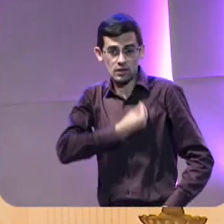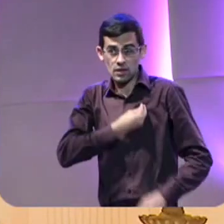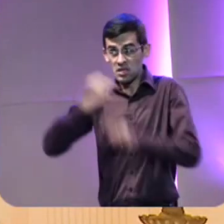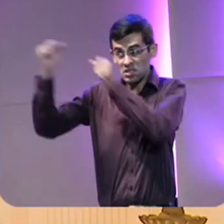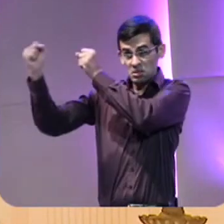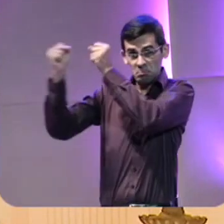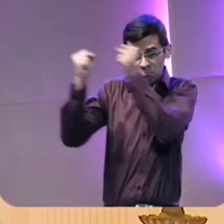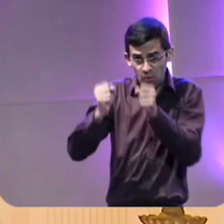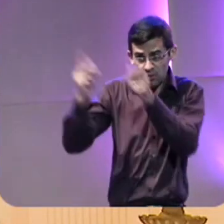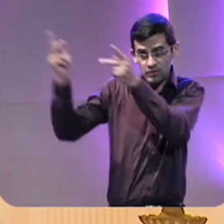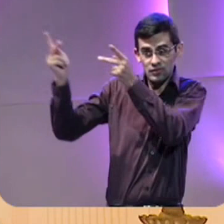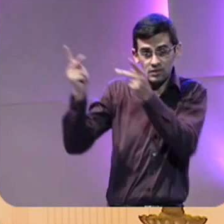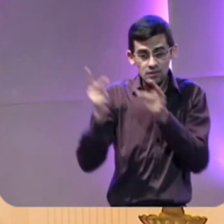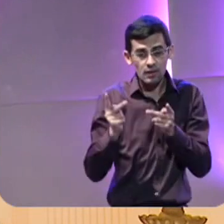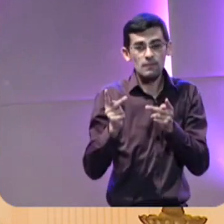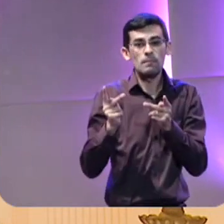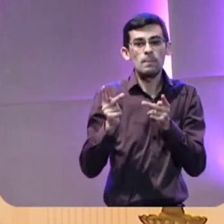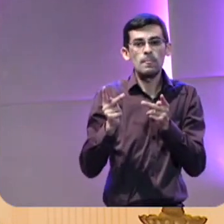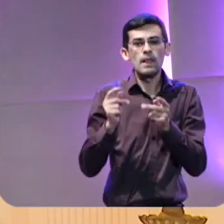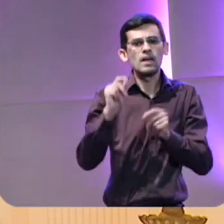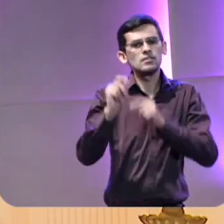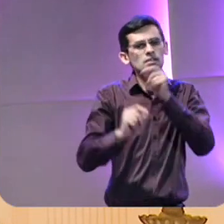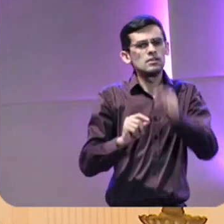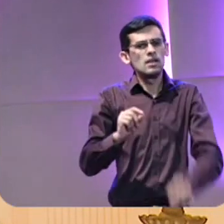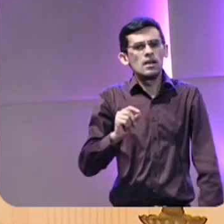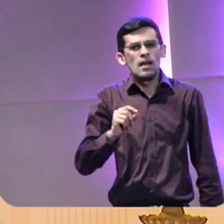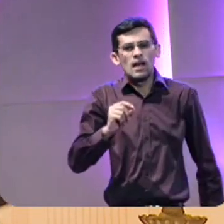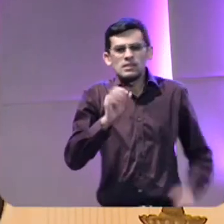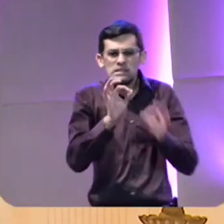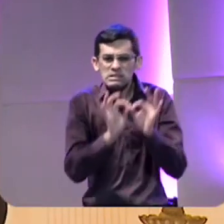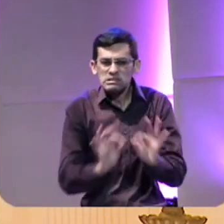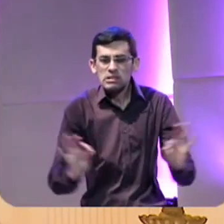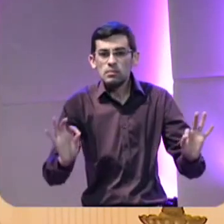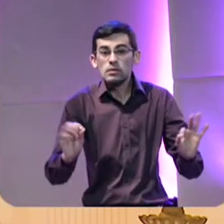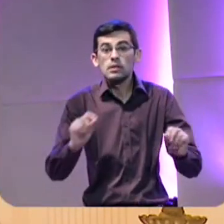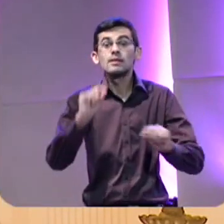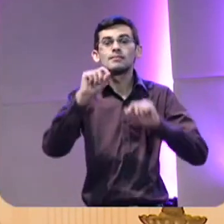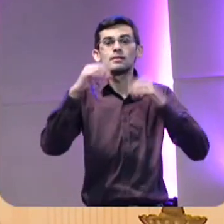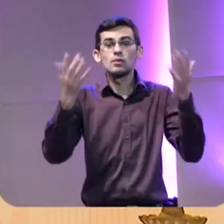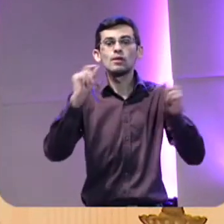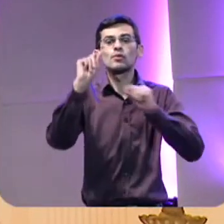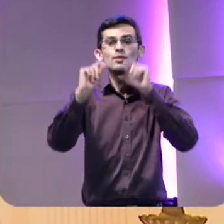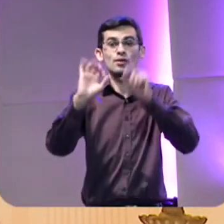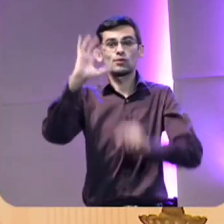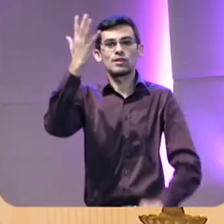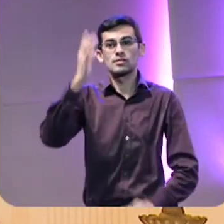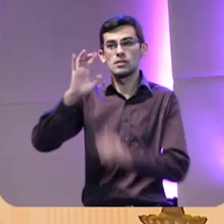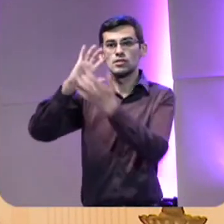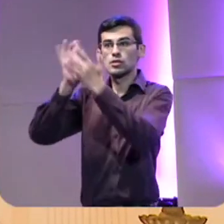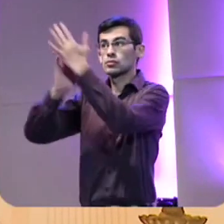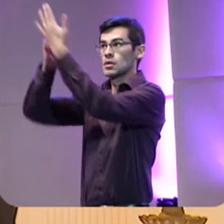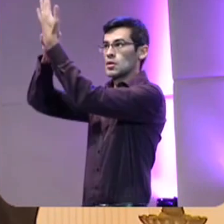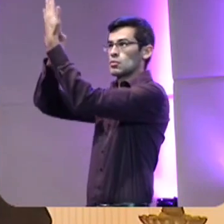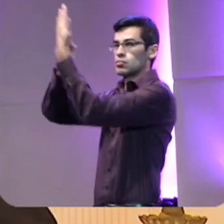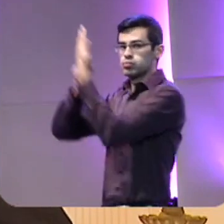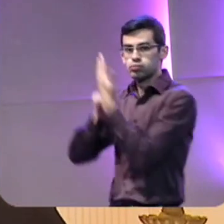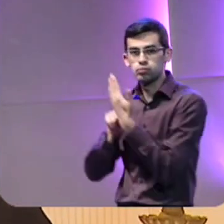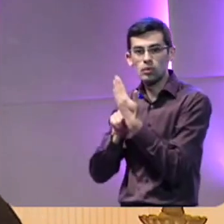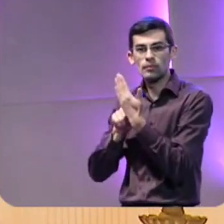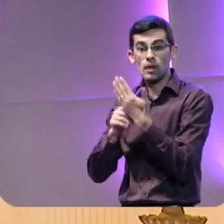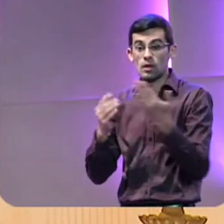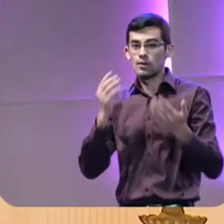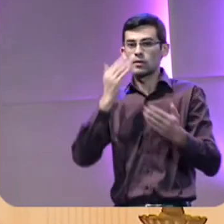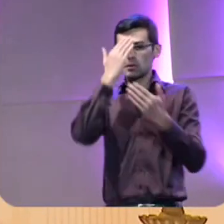pode visitar a nossa vida é pouco. E então Ele se revela a nós. Eu creio que esse período que a gente